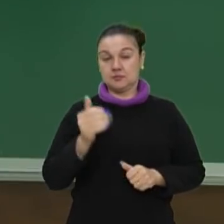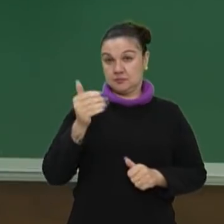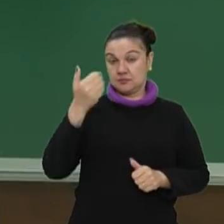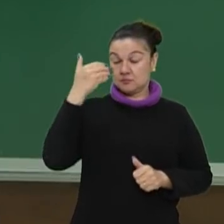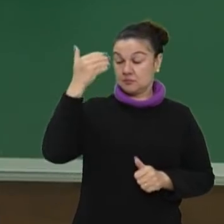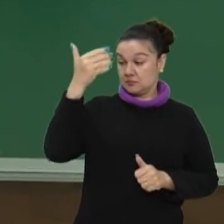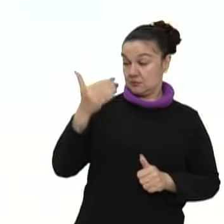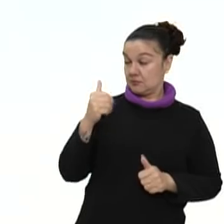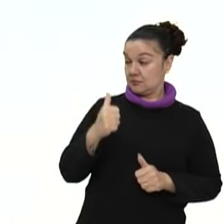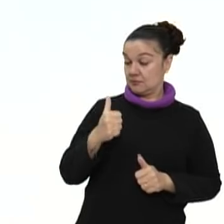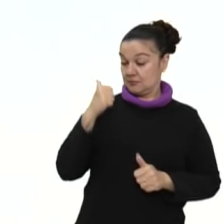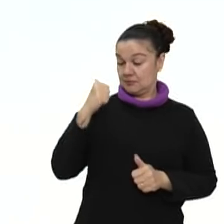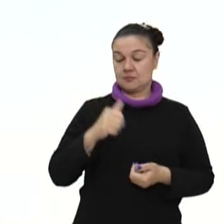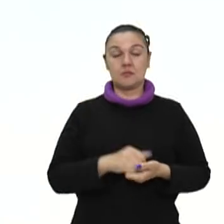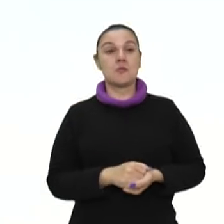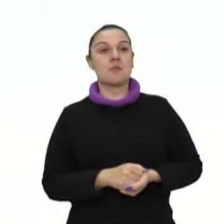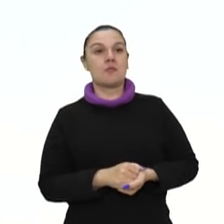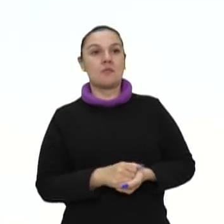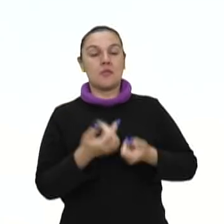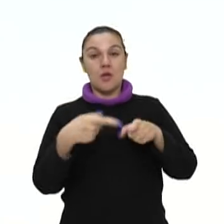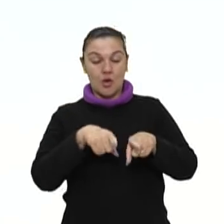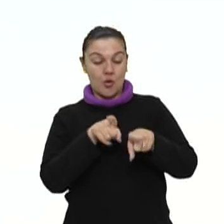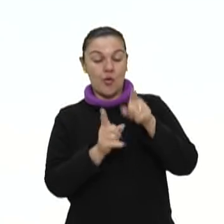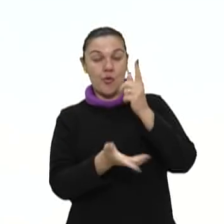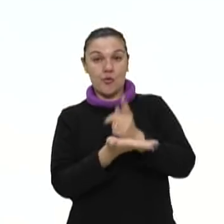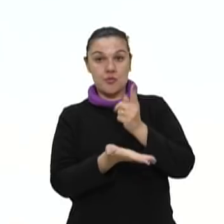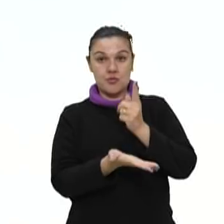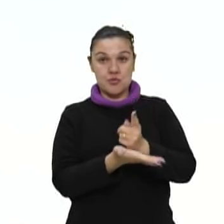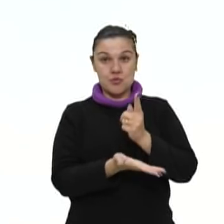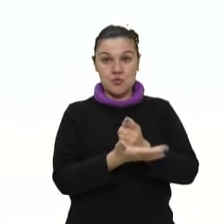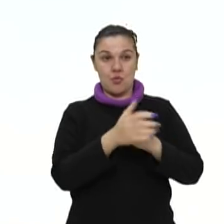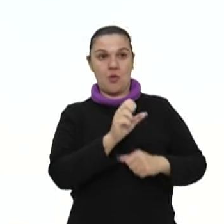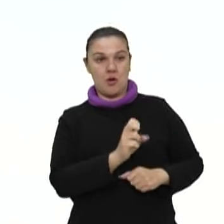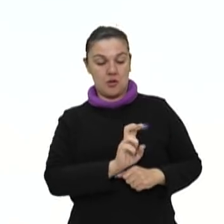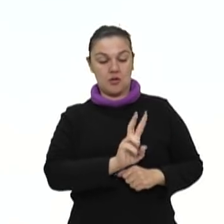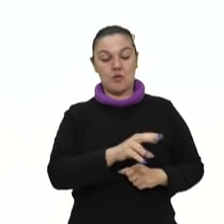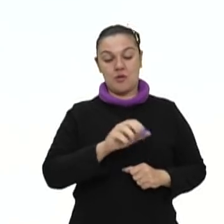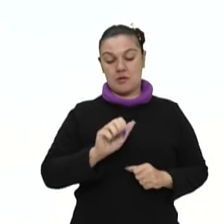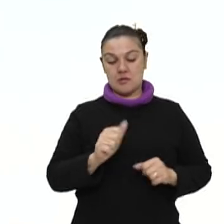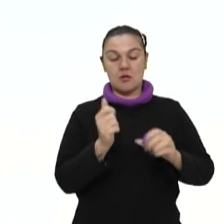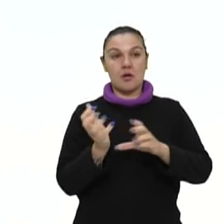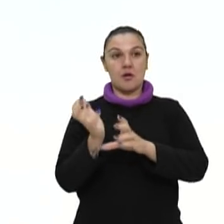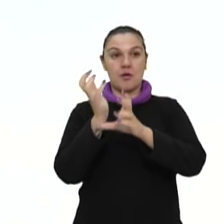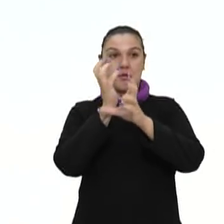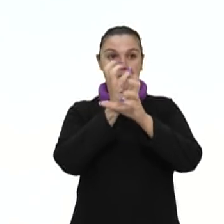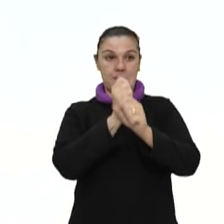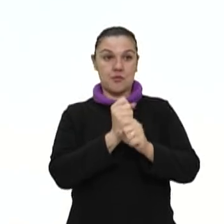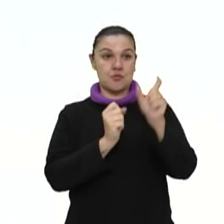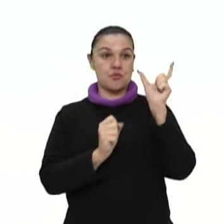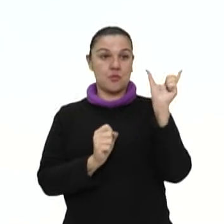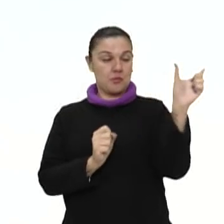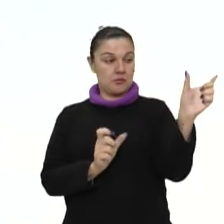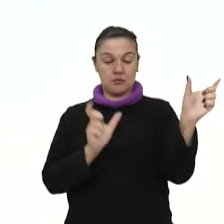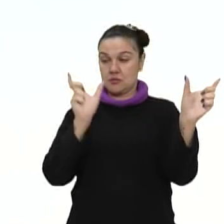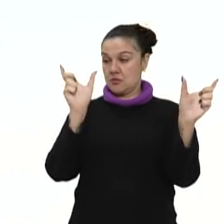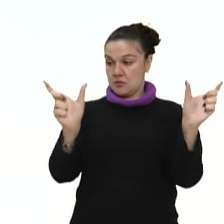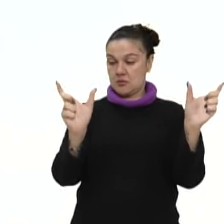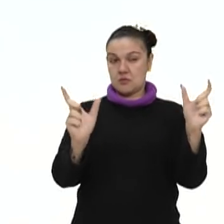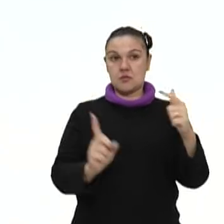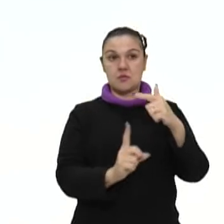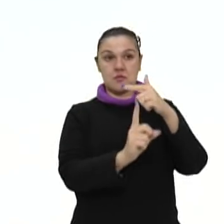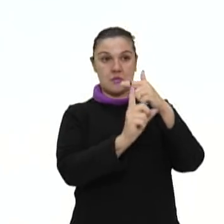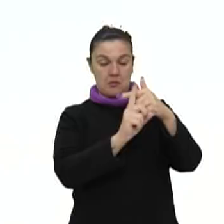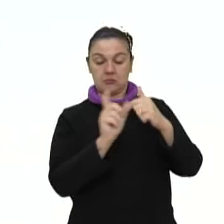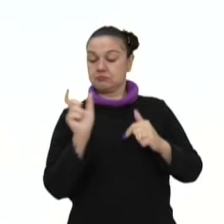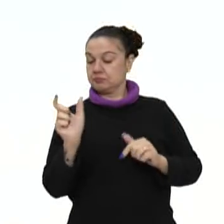duas, ficou aqui, manteve então o 2a no denominador, e eu somo o numerador dessa, né, com o